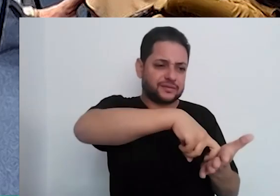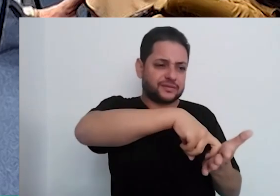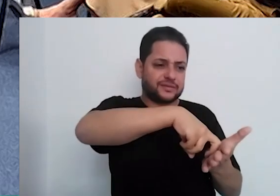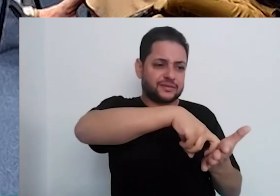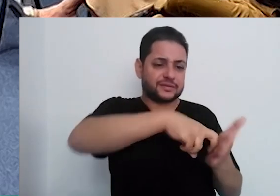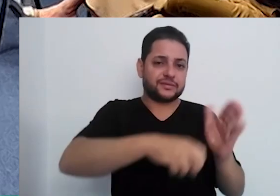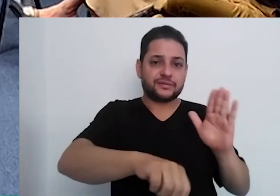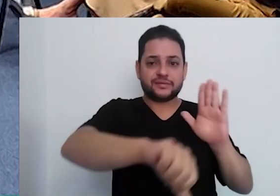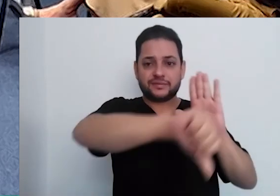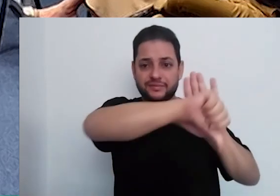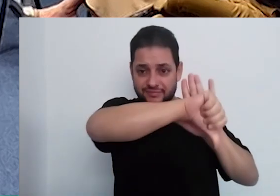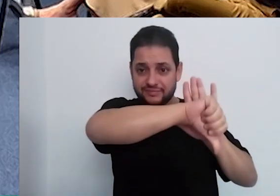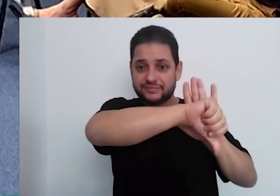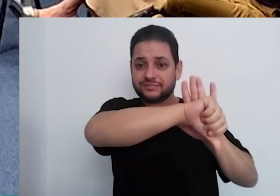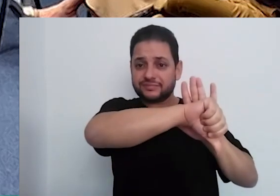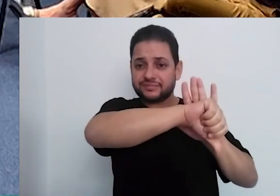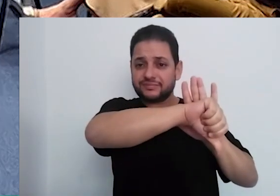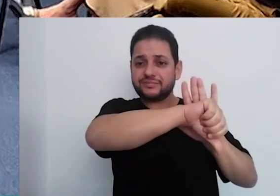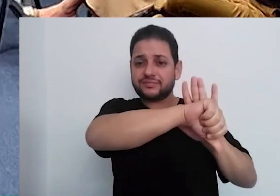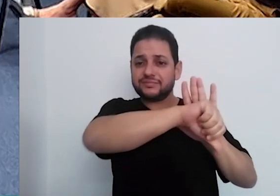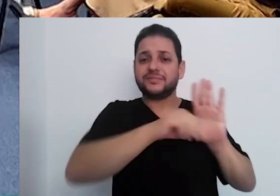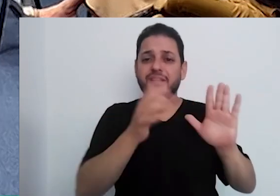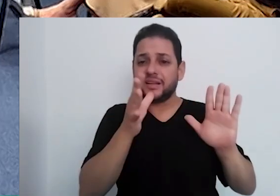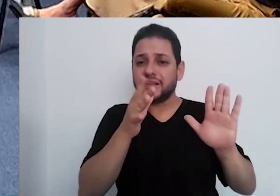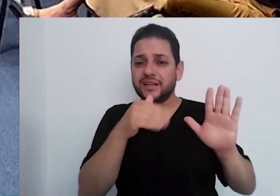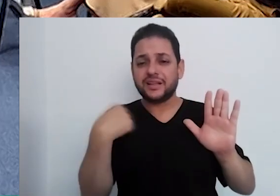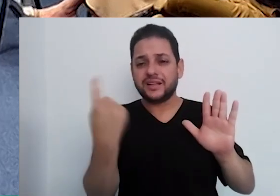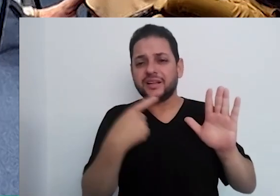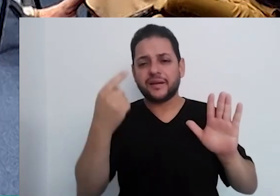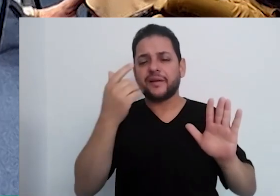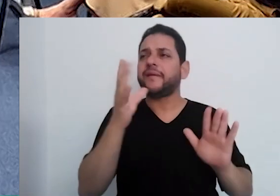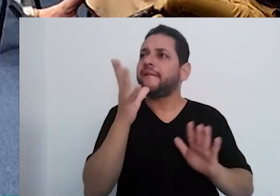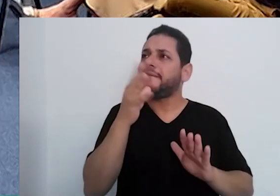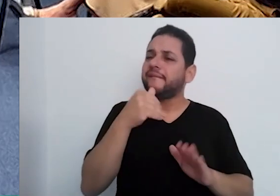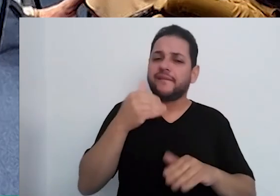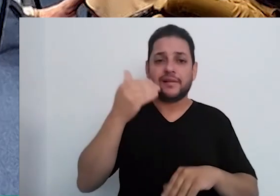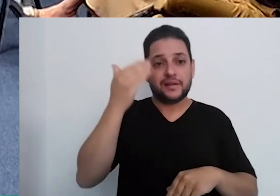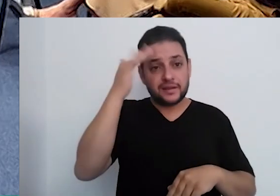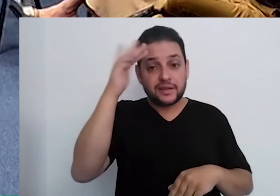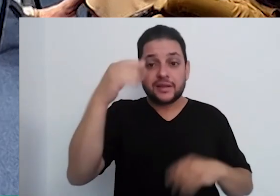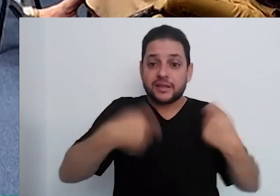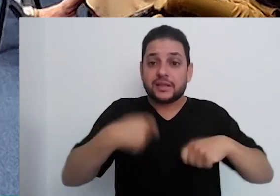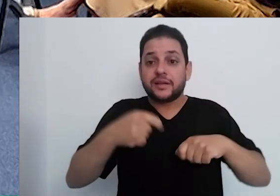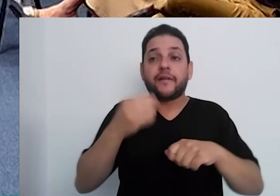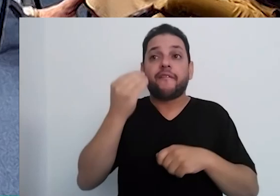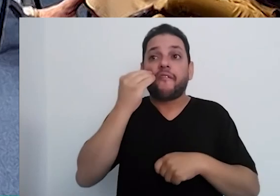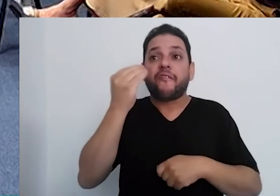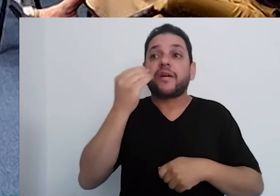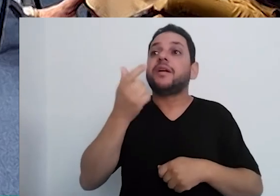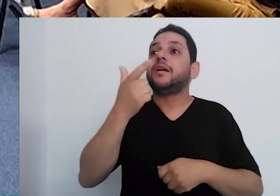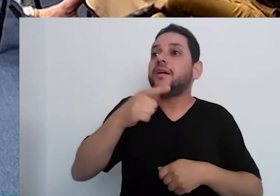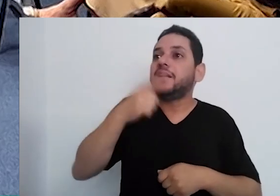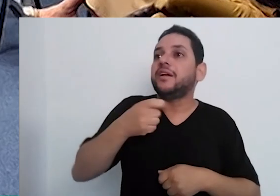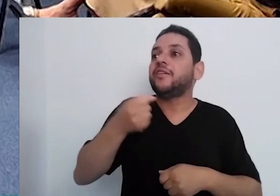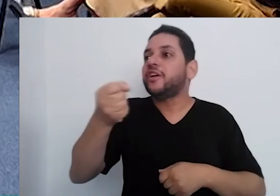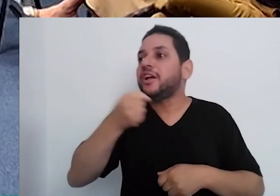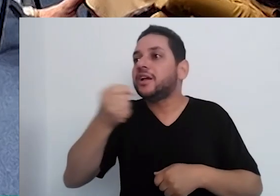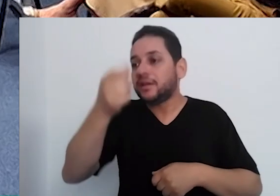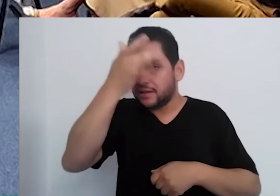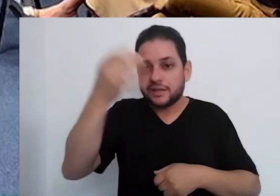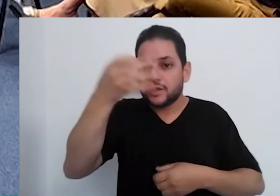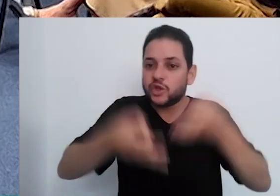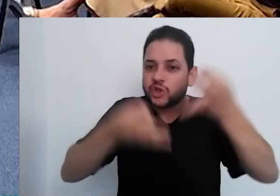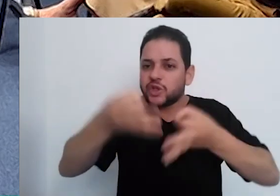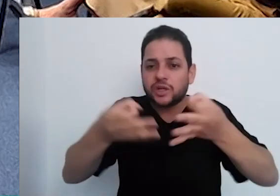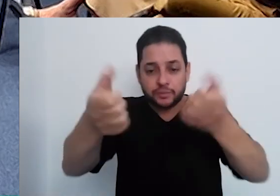complexa era muito difícil a gente demorava muito para entender a gente tinha que eh tentar falar com as pessoas pessoas que a gente conhecia do Judiciário para explicar pra gente